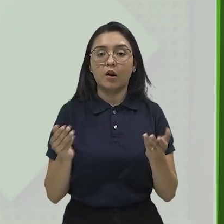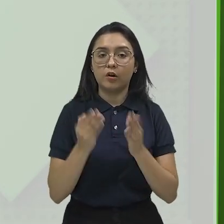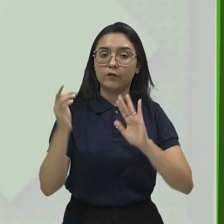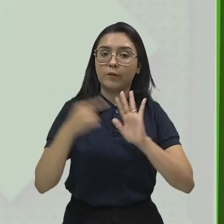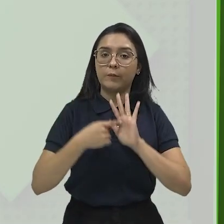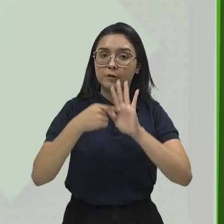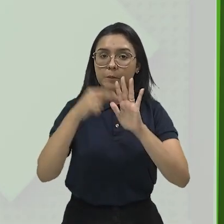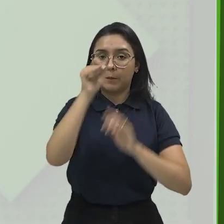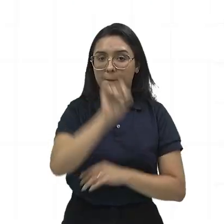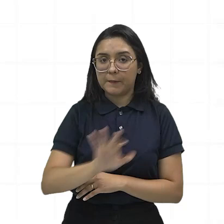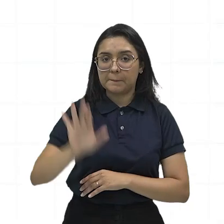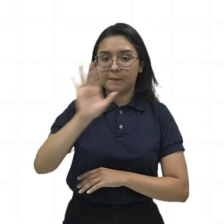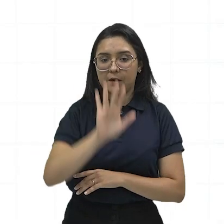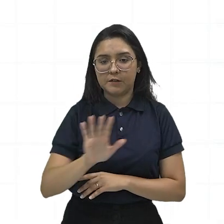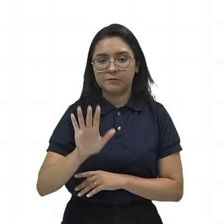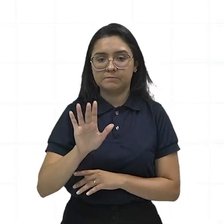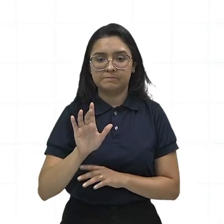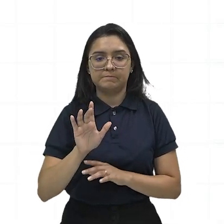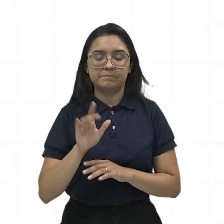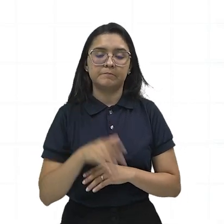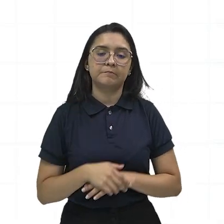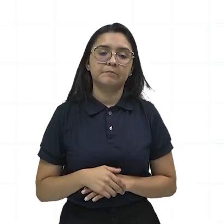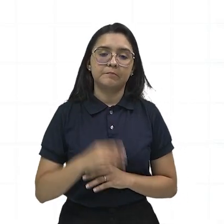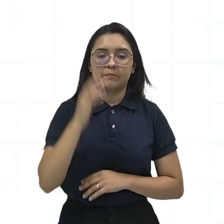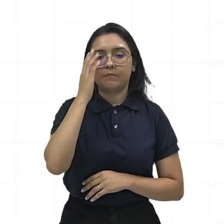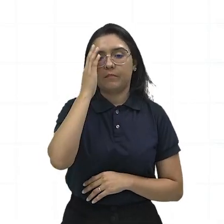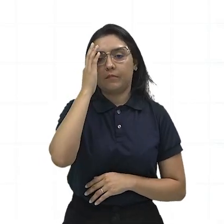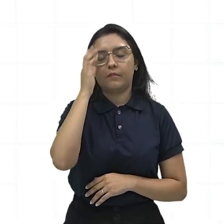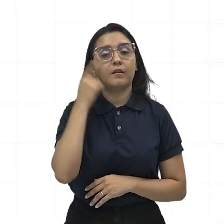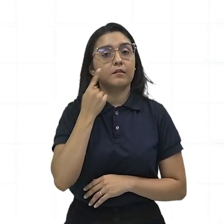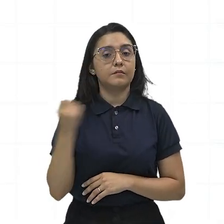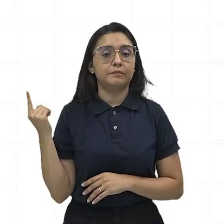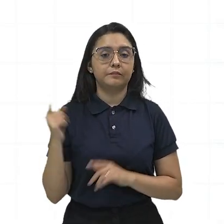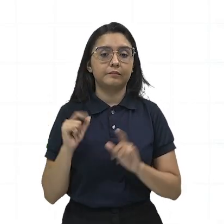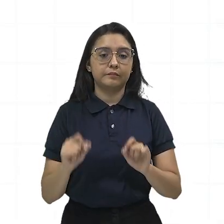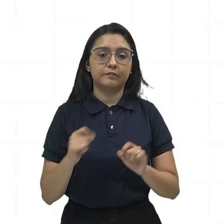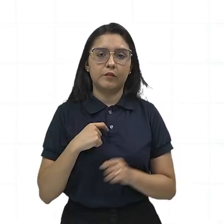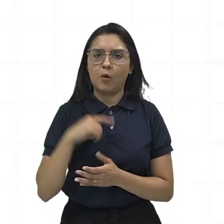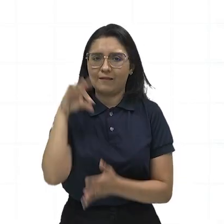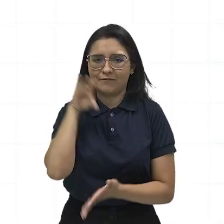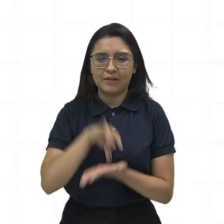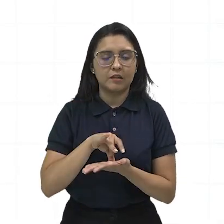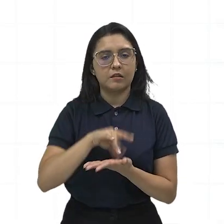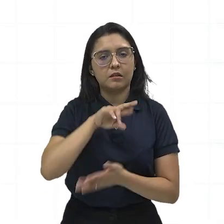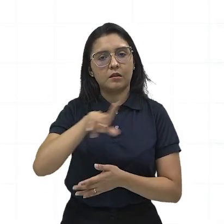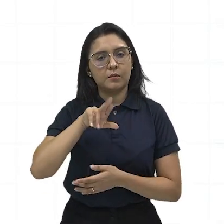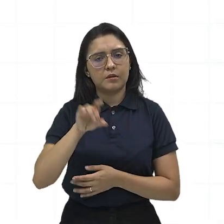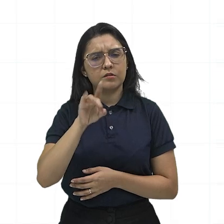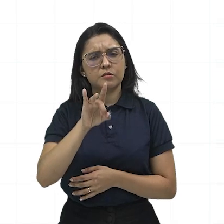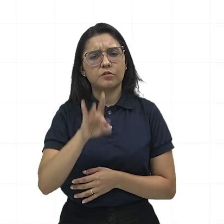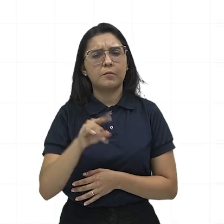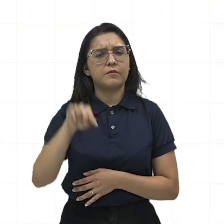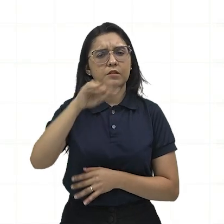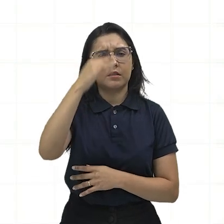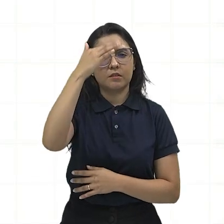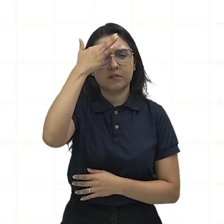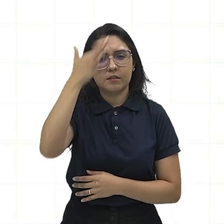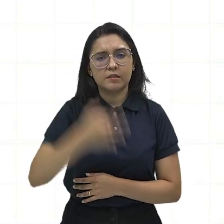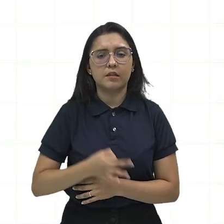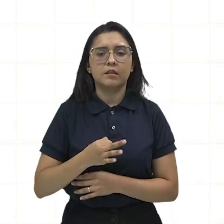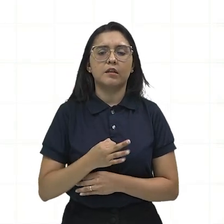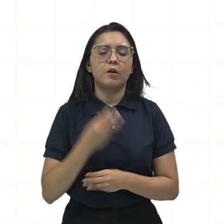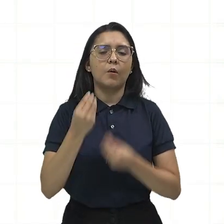vocês uma imagem didática. Mais uma vez, essa imagem ela não está em escala real, é só para vocês entenderem aí